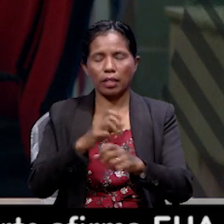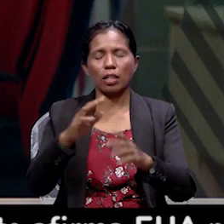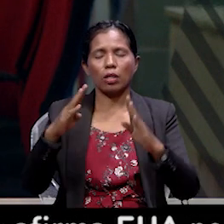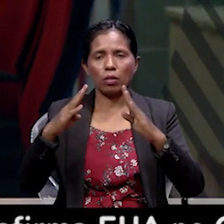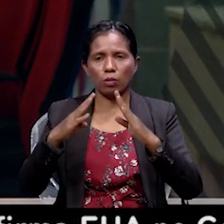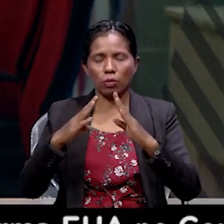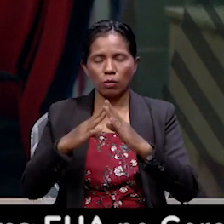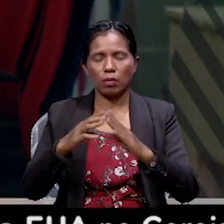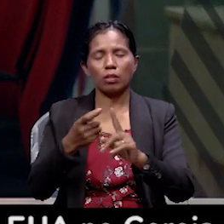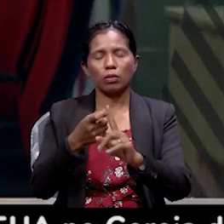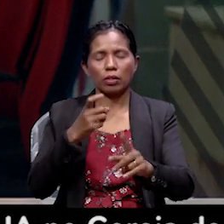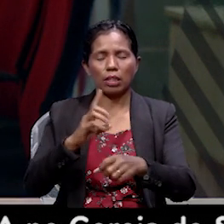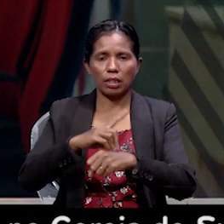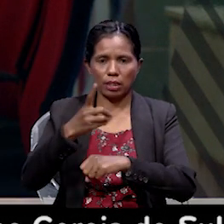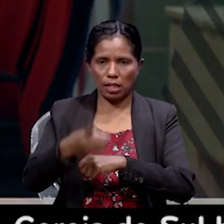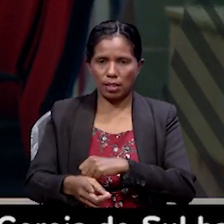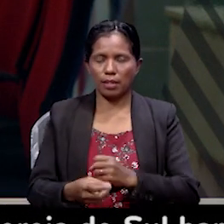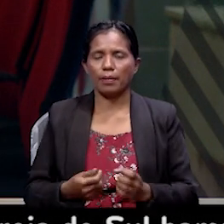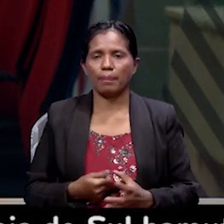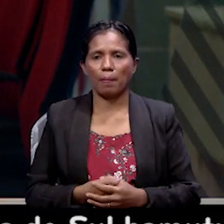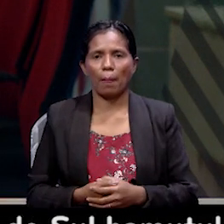russi incêndio.